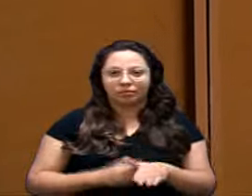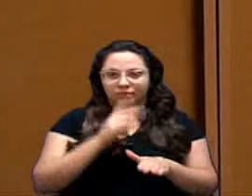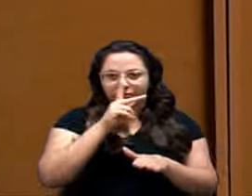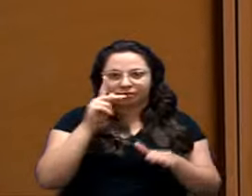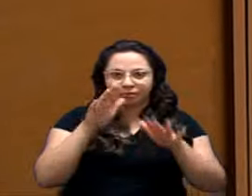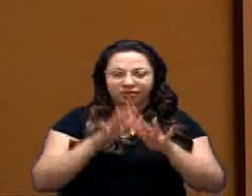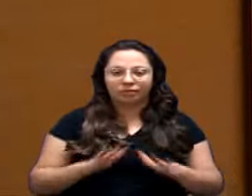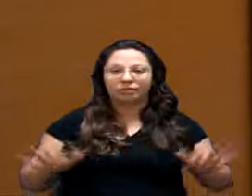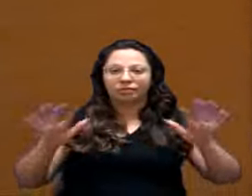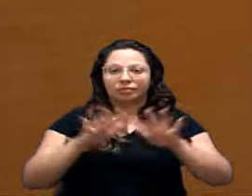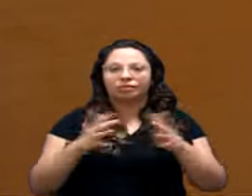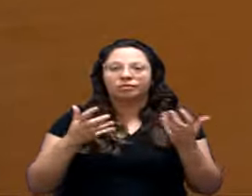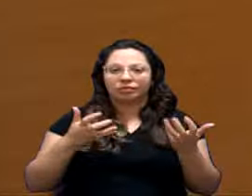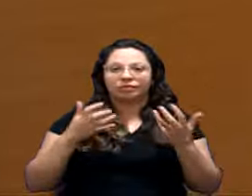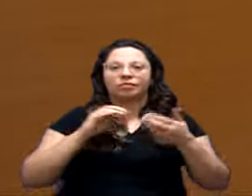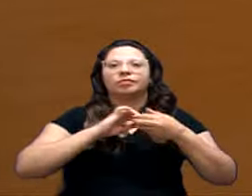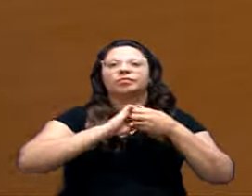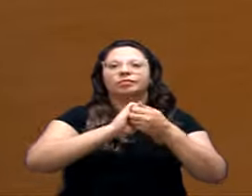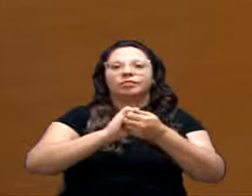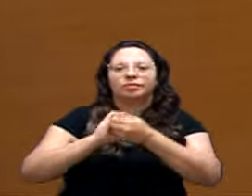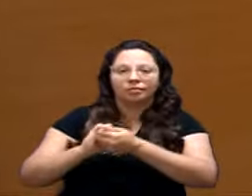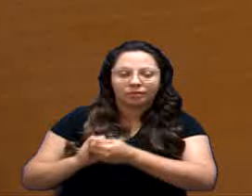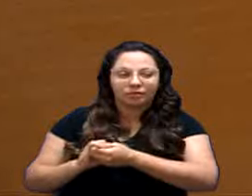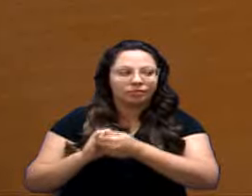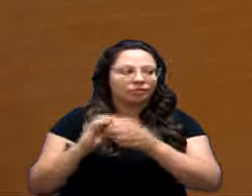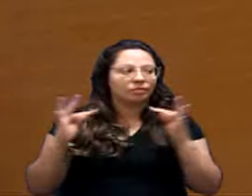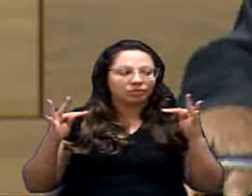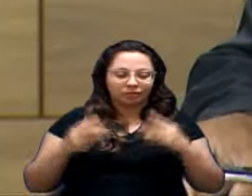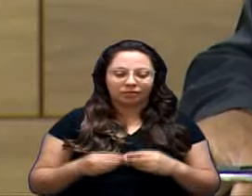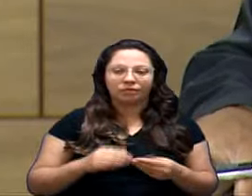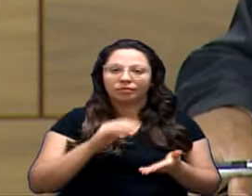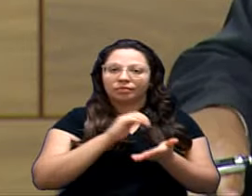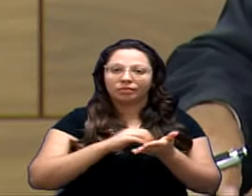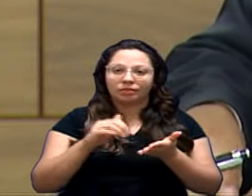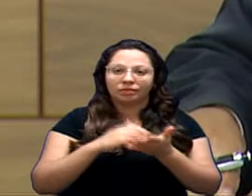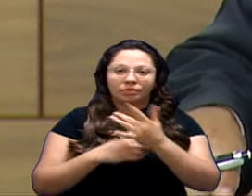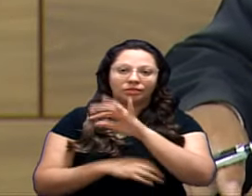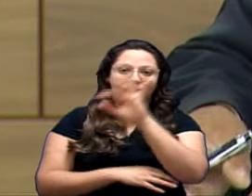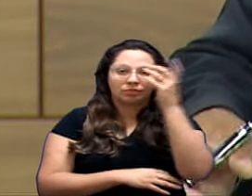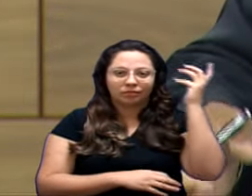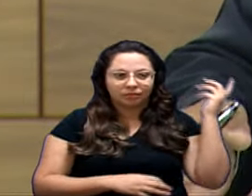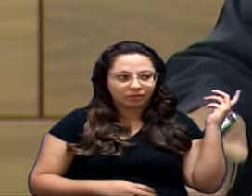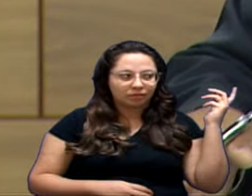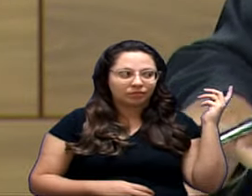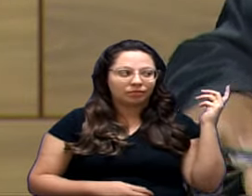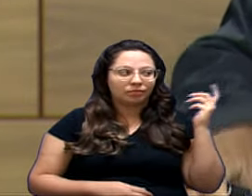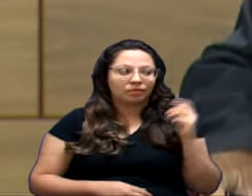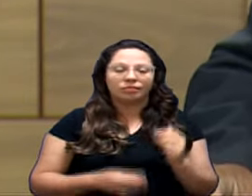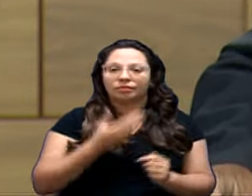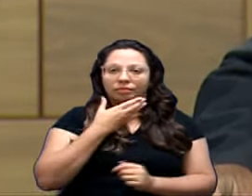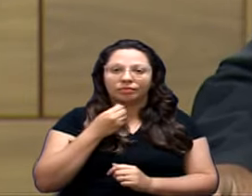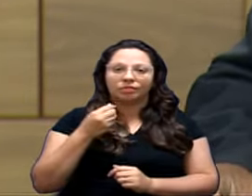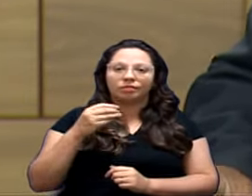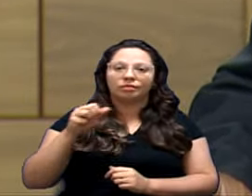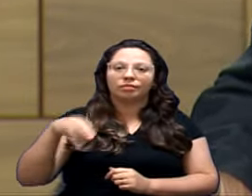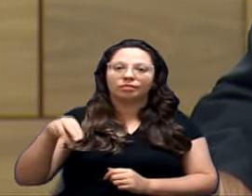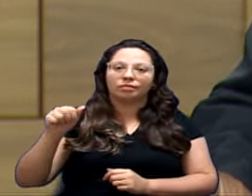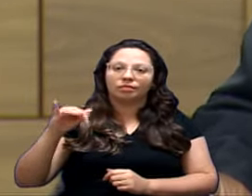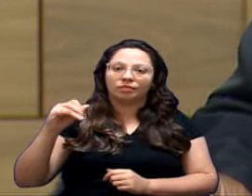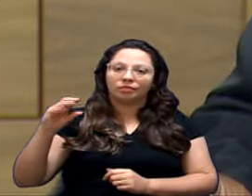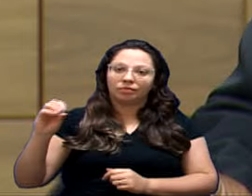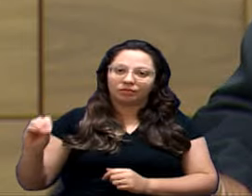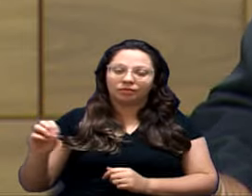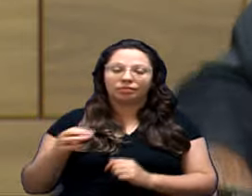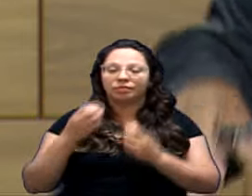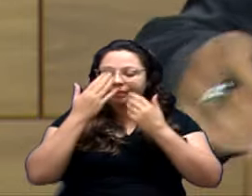Paulo queria cumprimentar a mesa o nosso secretário do meio ambiente e agora também naan Maurício campan obrigado pela